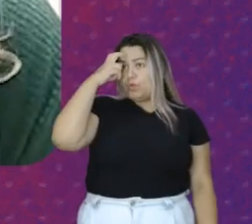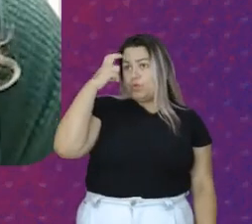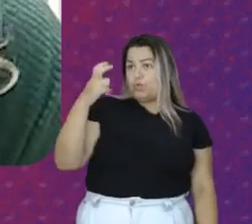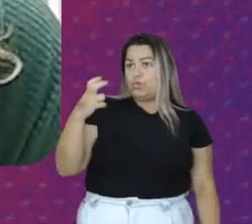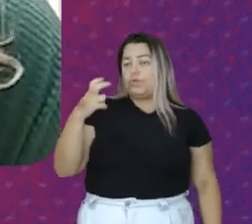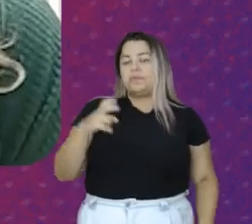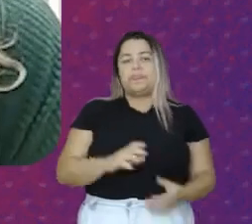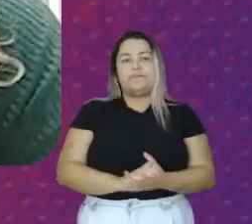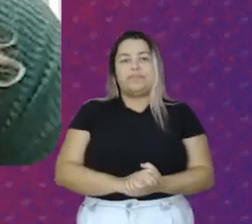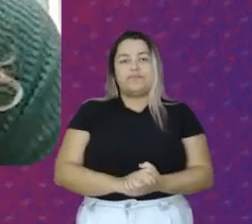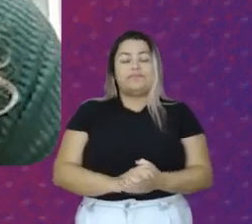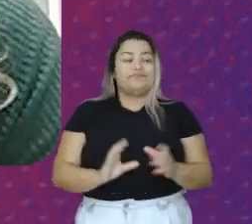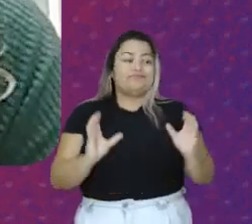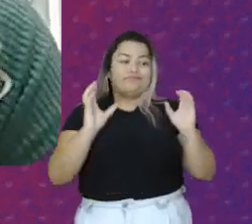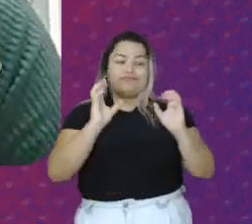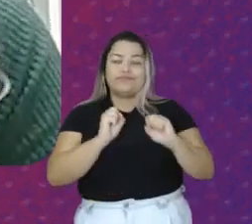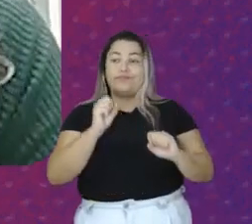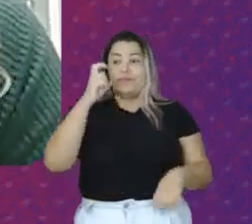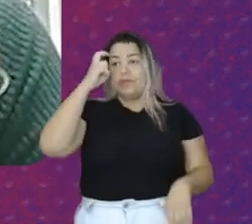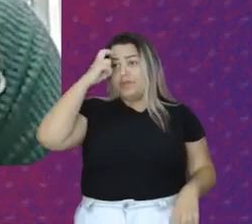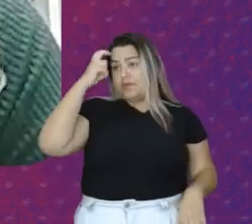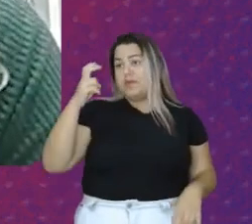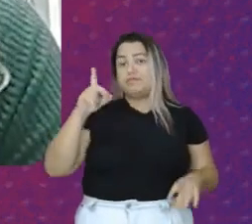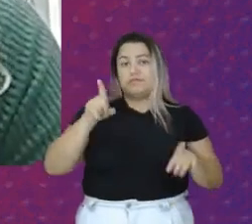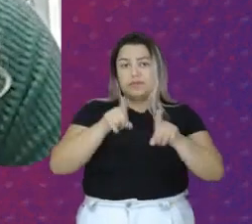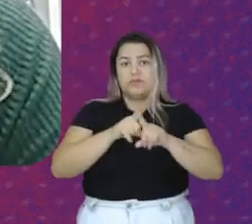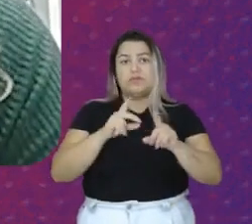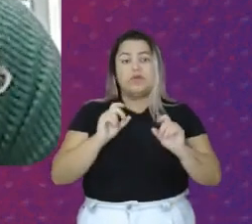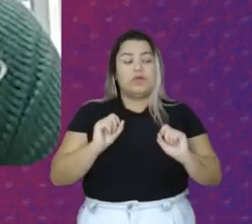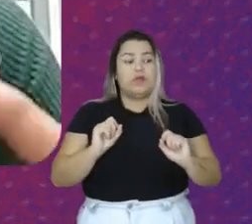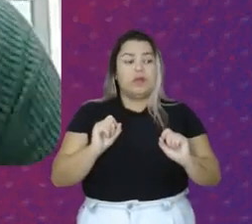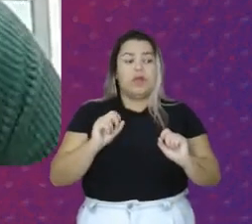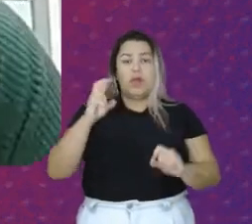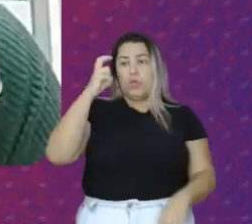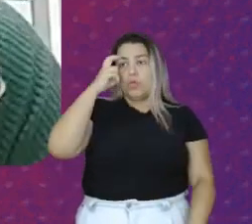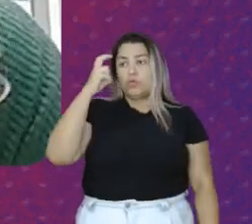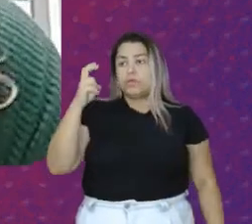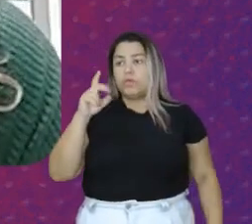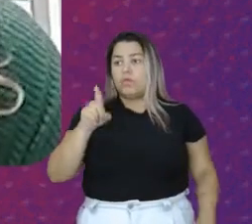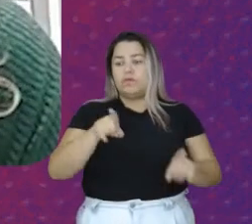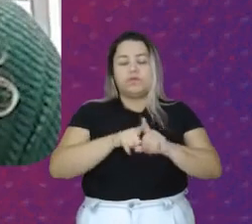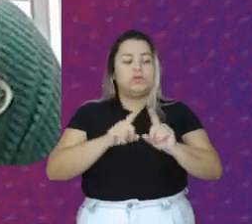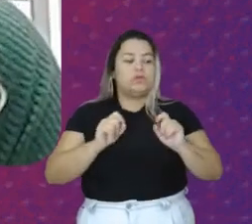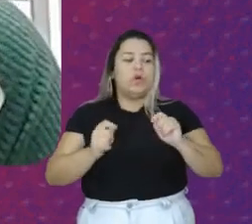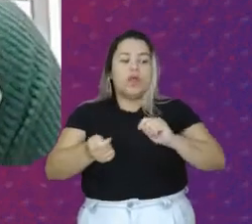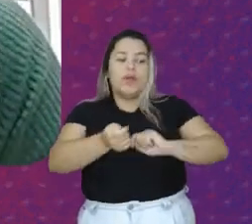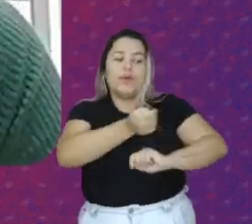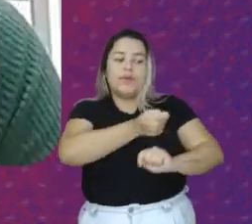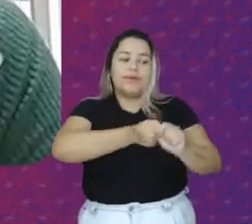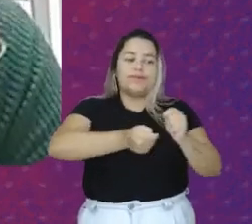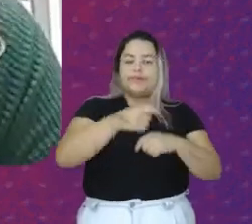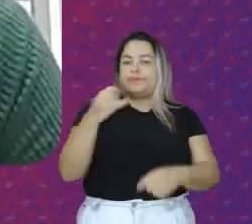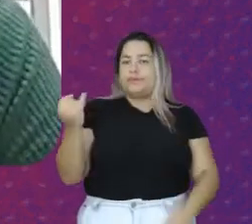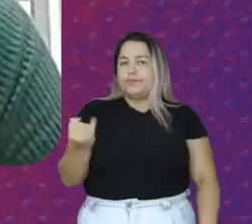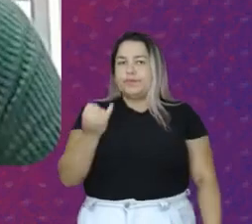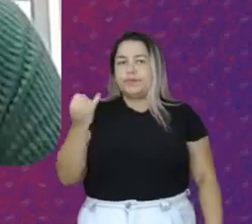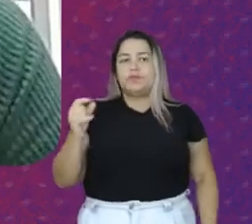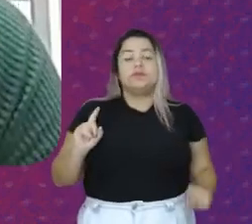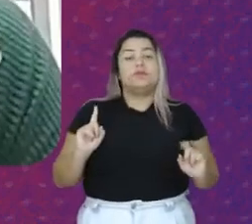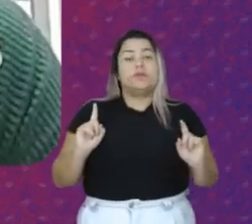cultura. Esse apagão da cultura, ele é proposital, porque a cultura, além de ser um setor econômico importante, né, ele